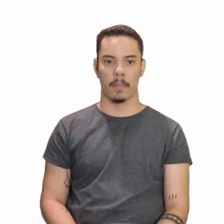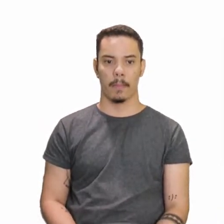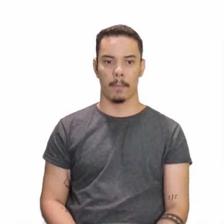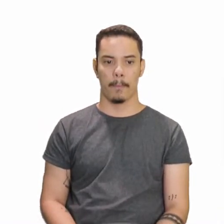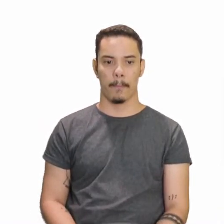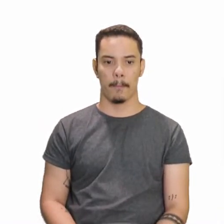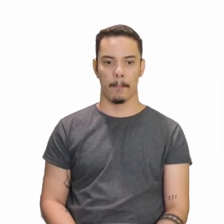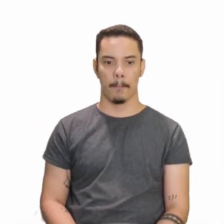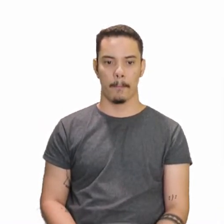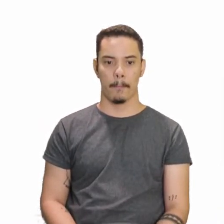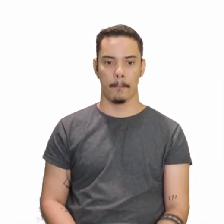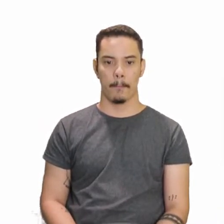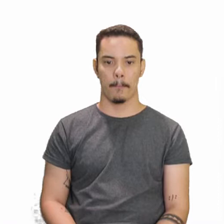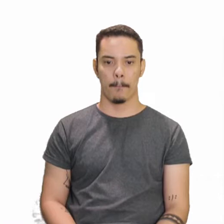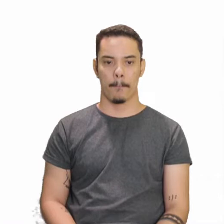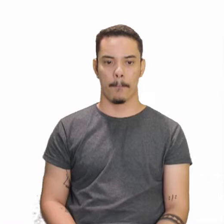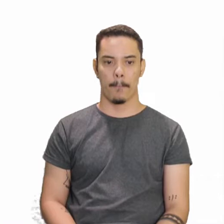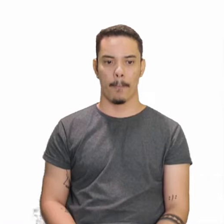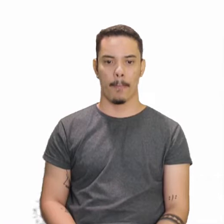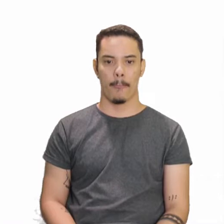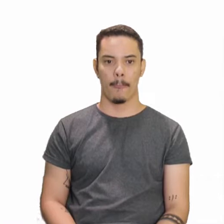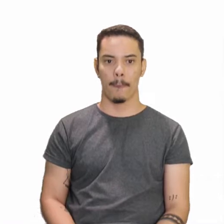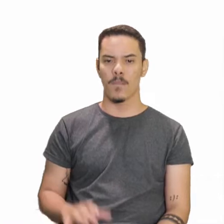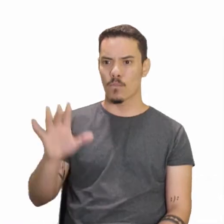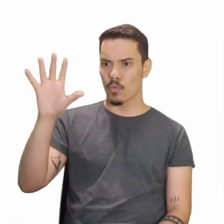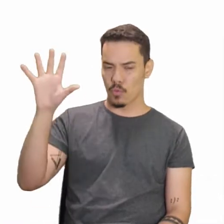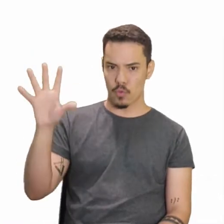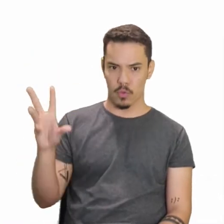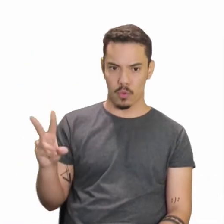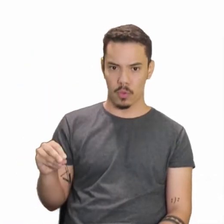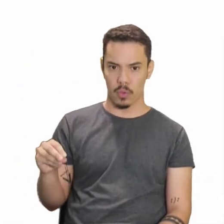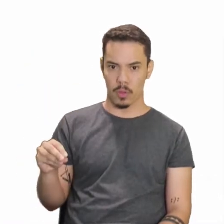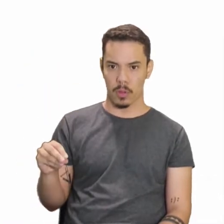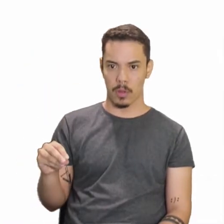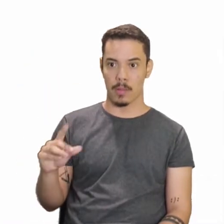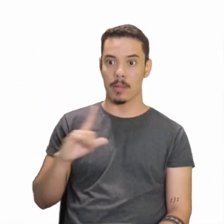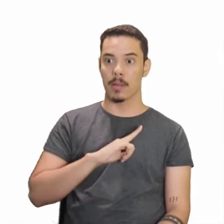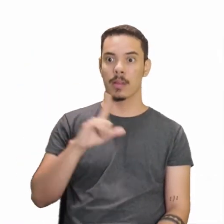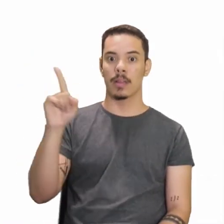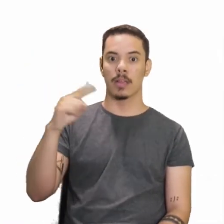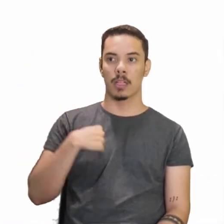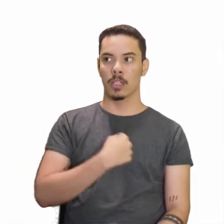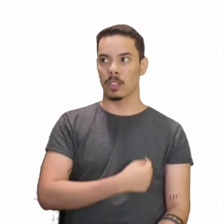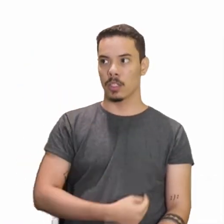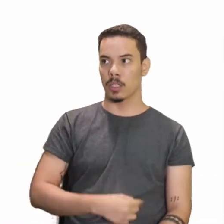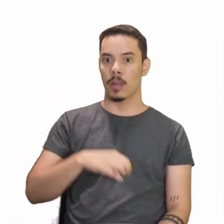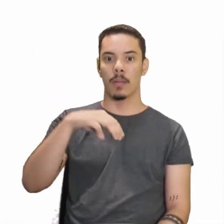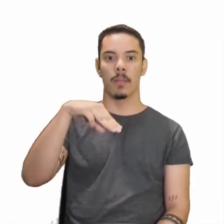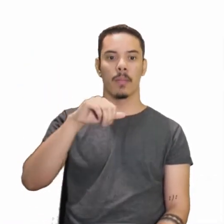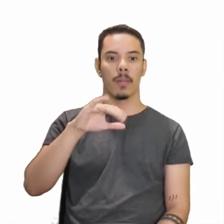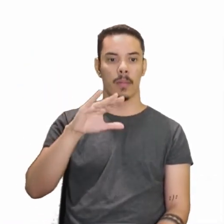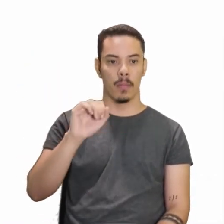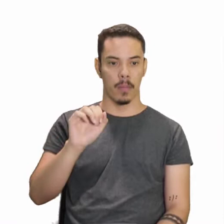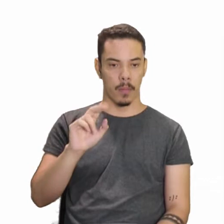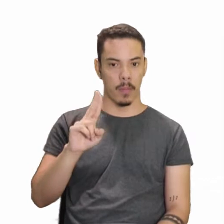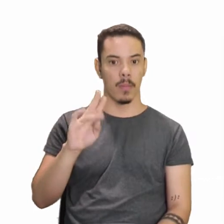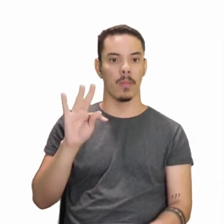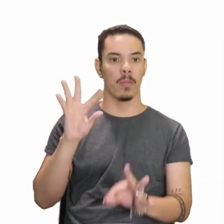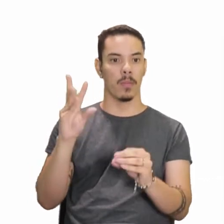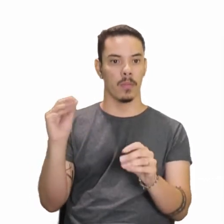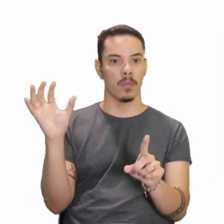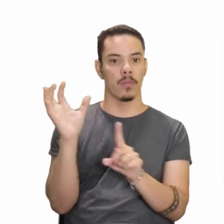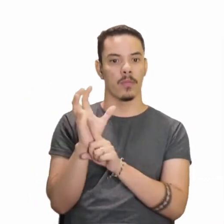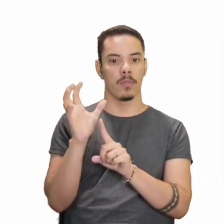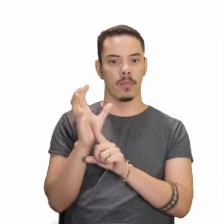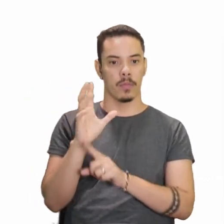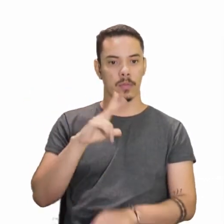São Tomé e Príncipe e Timor-Leste. Ainda tinha Macau lá na China, que todos esses, por influência de